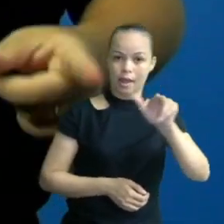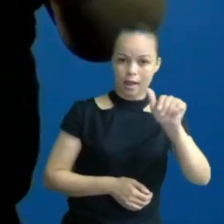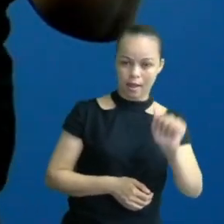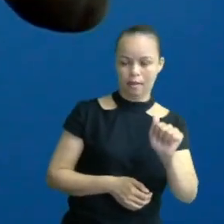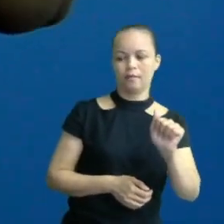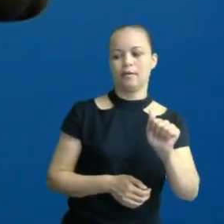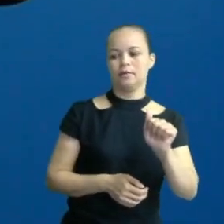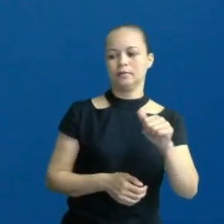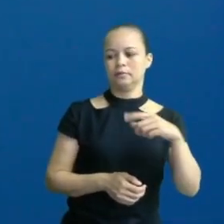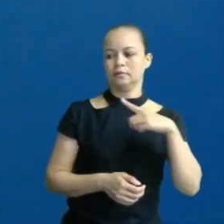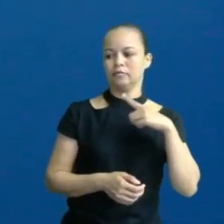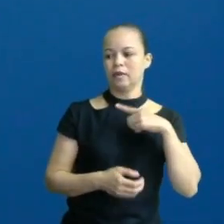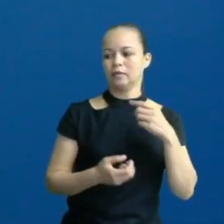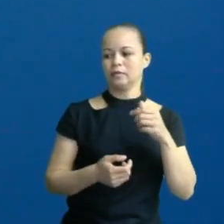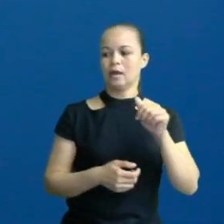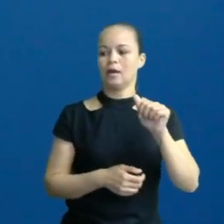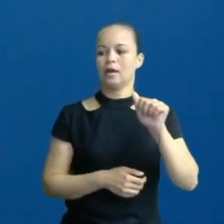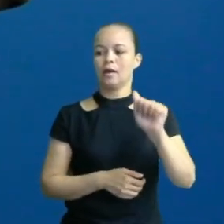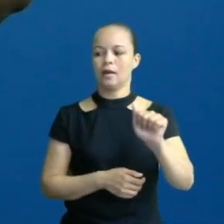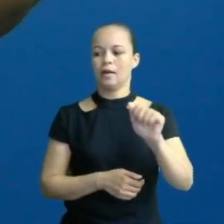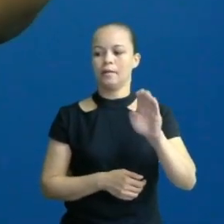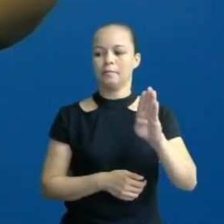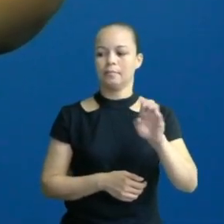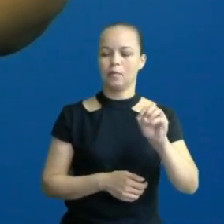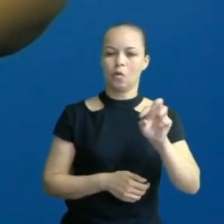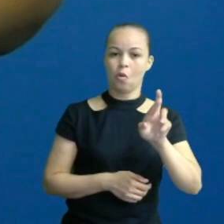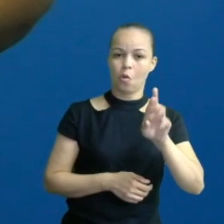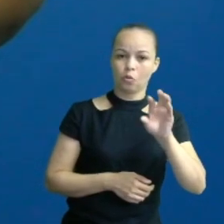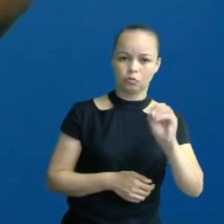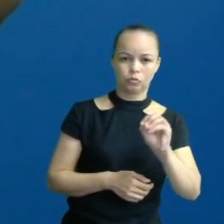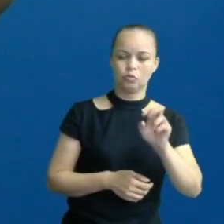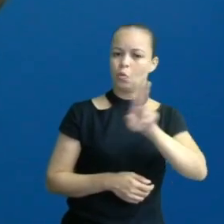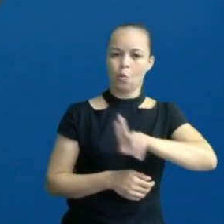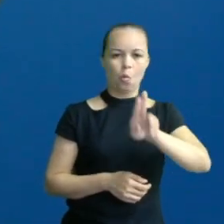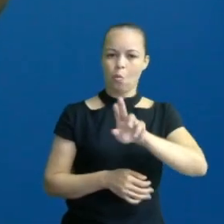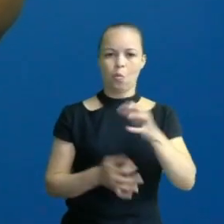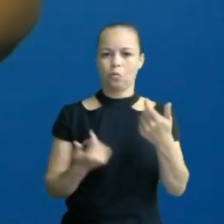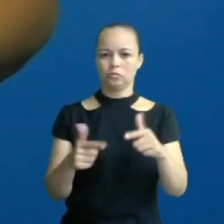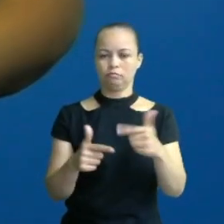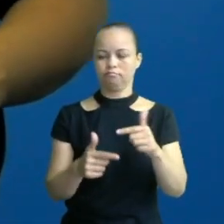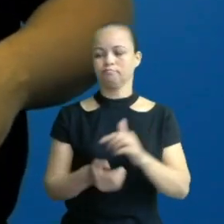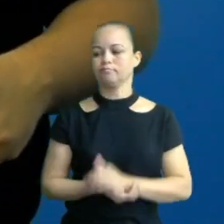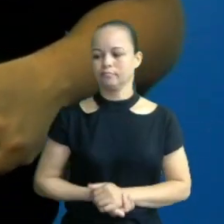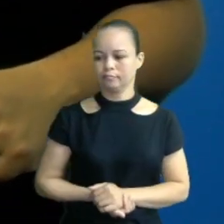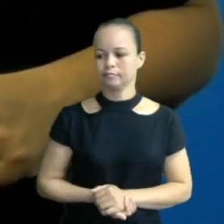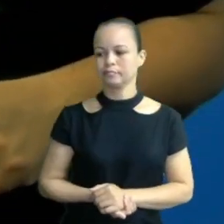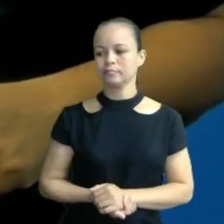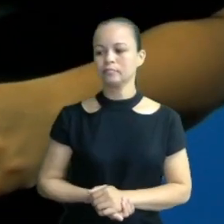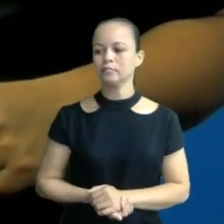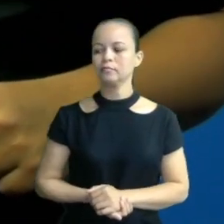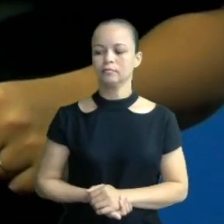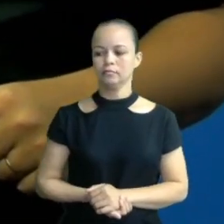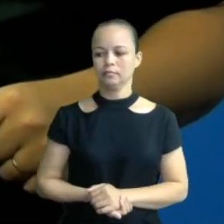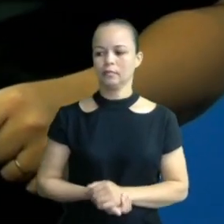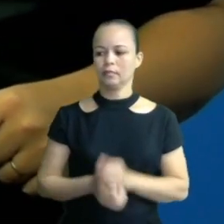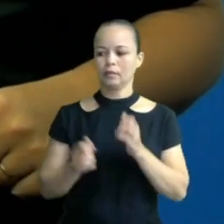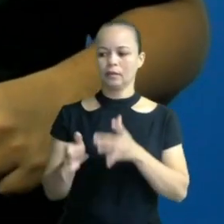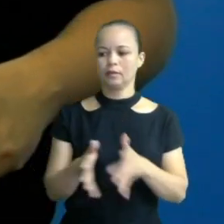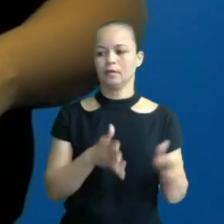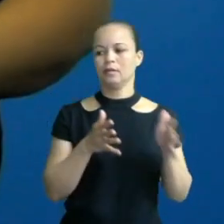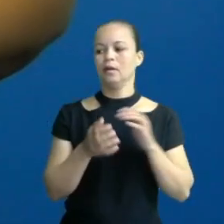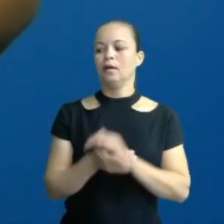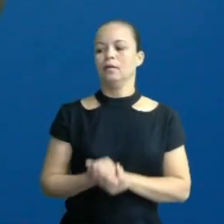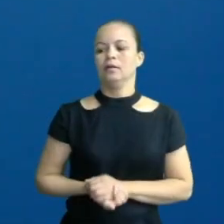bordo, também não utilizaremos crase. Tá bom? Vamos